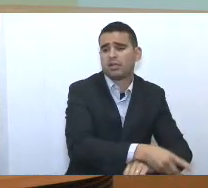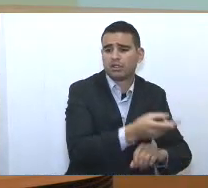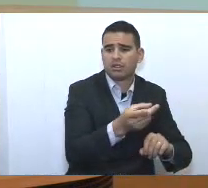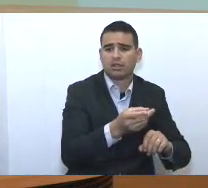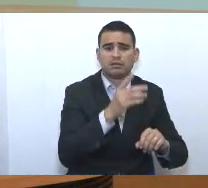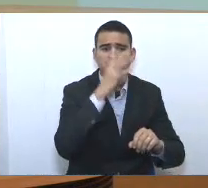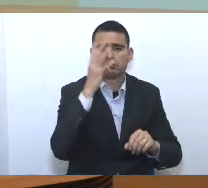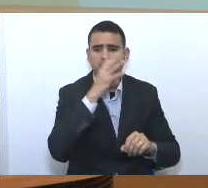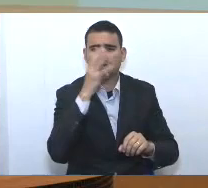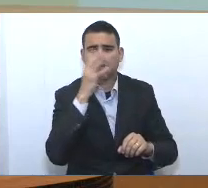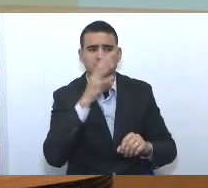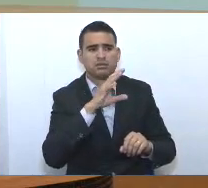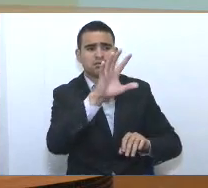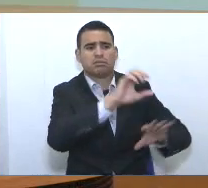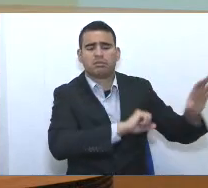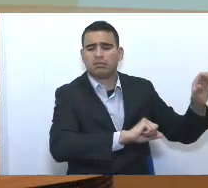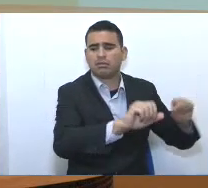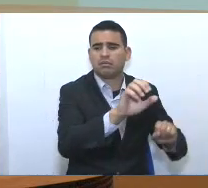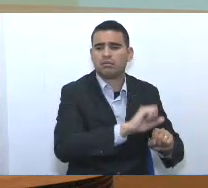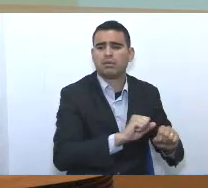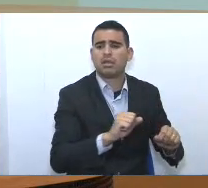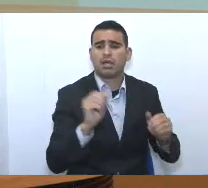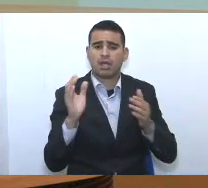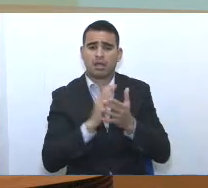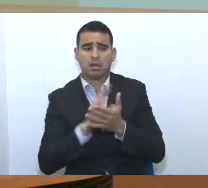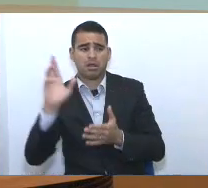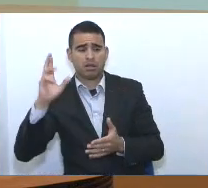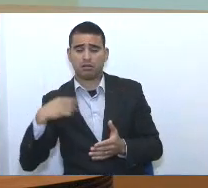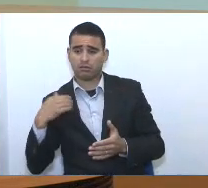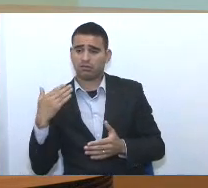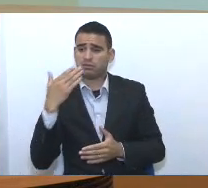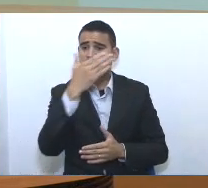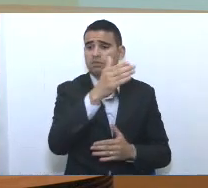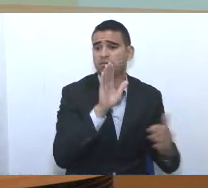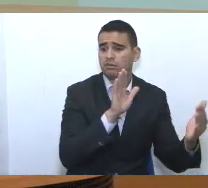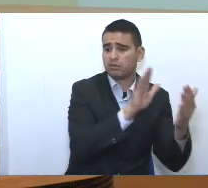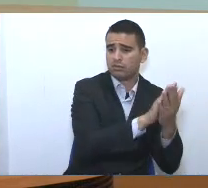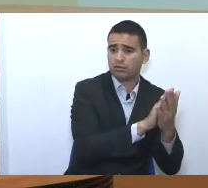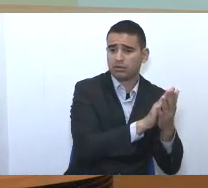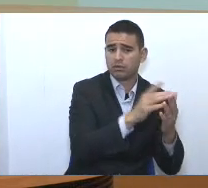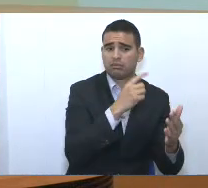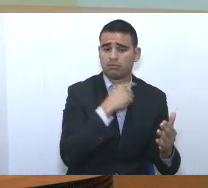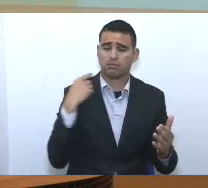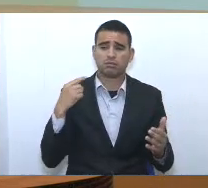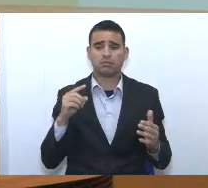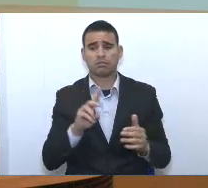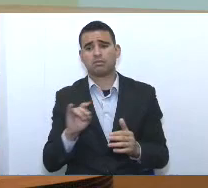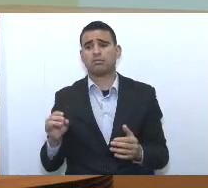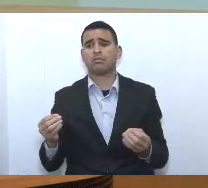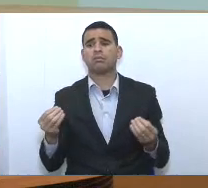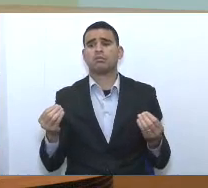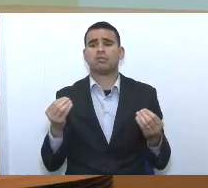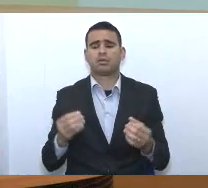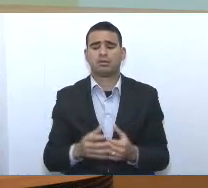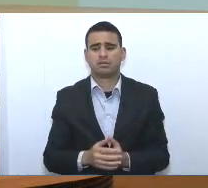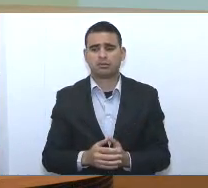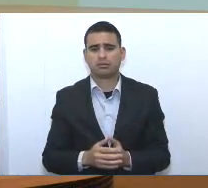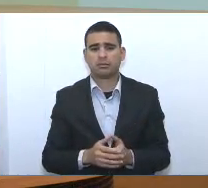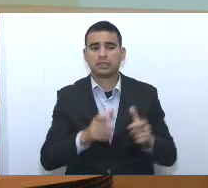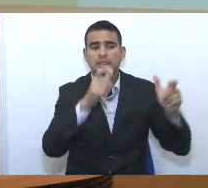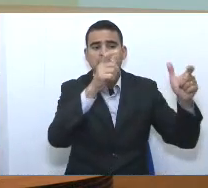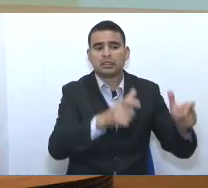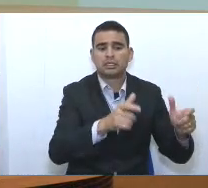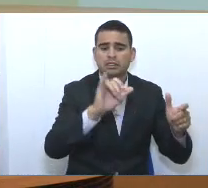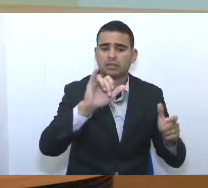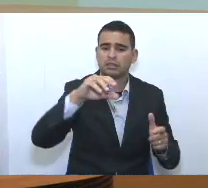tema de outros canais de TV, e até hoje está congelado aquela área. Sabemos que a Imobiliária Continental,